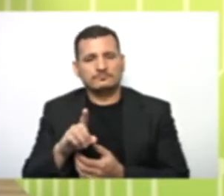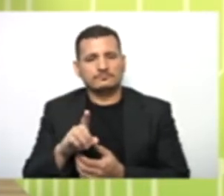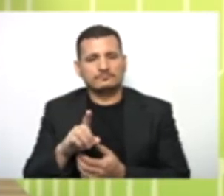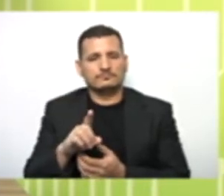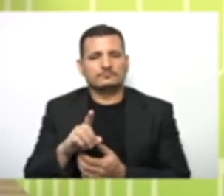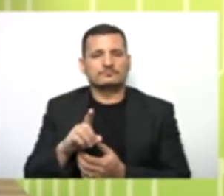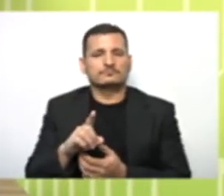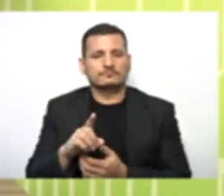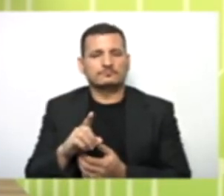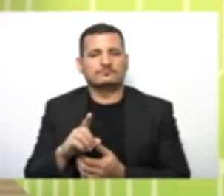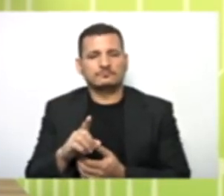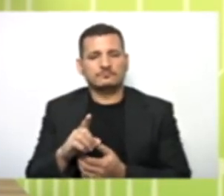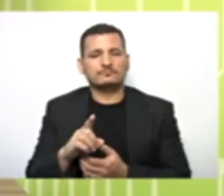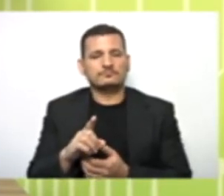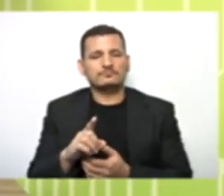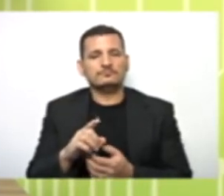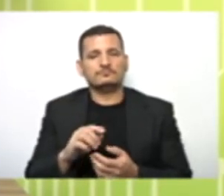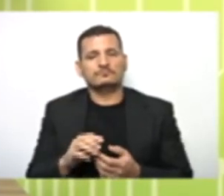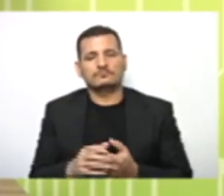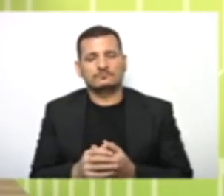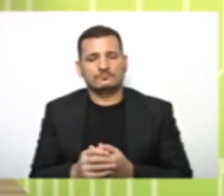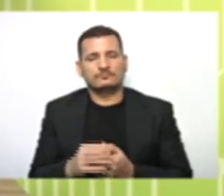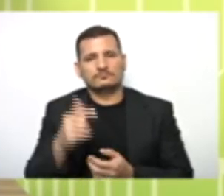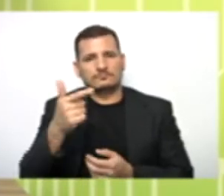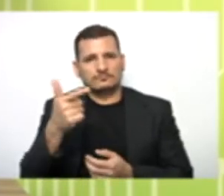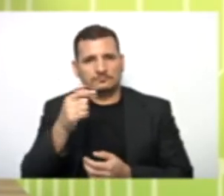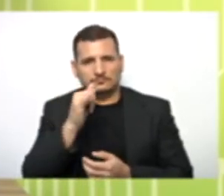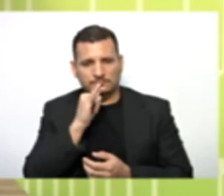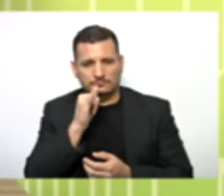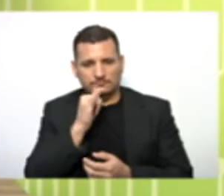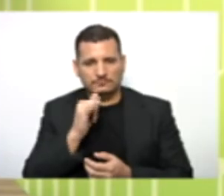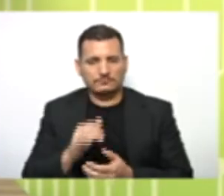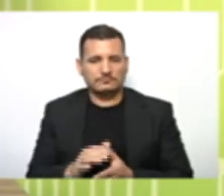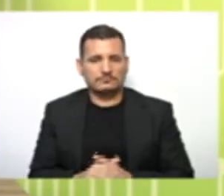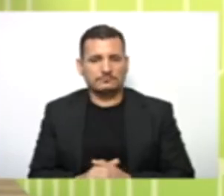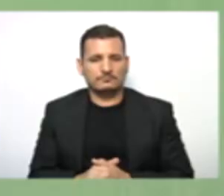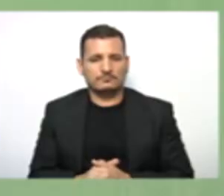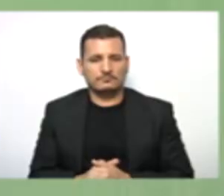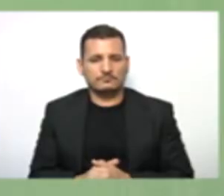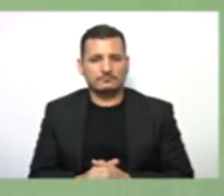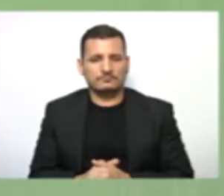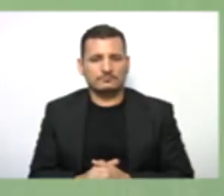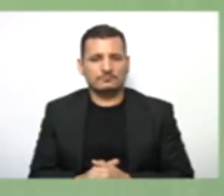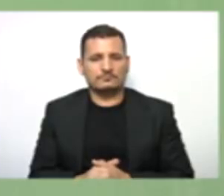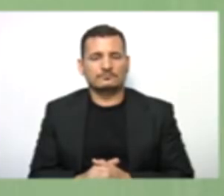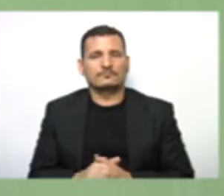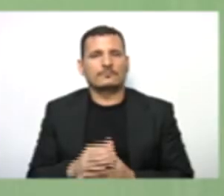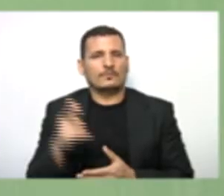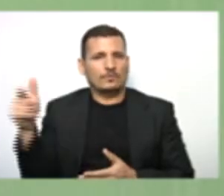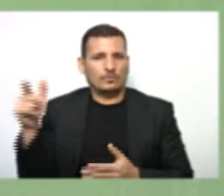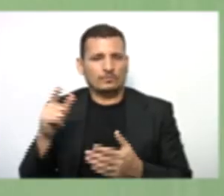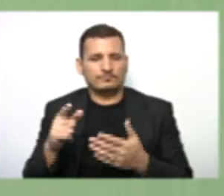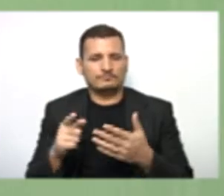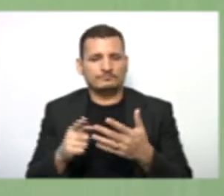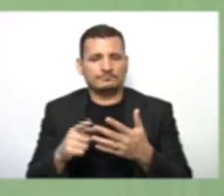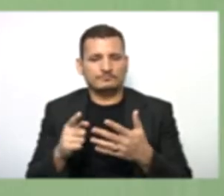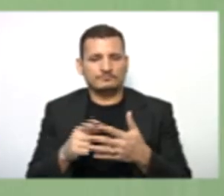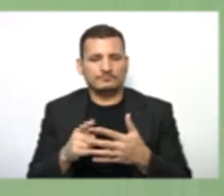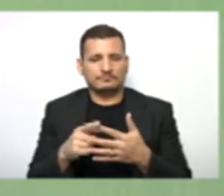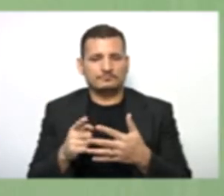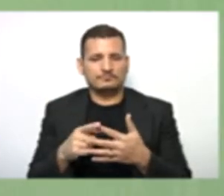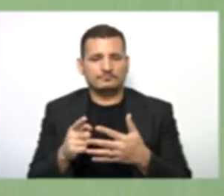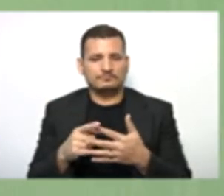de processador. Temos esses dois exemplos para vocês. Vamos falar do próximo tipo? Sim. Próximo